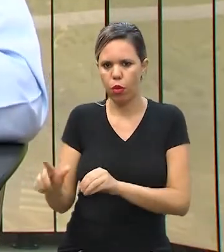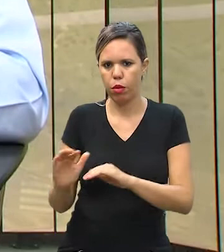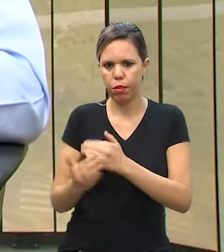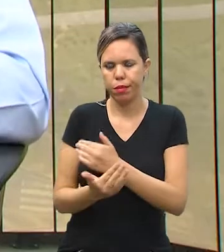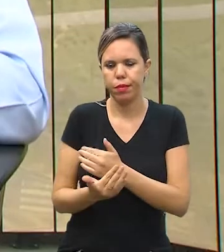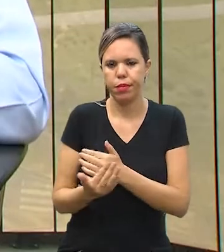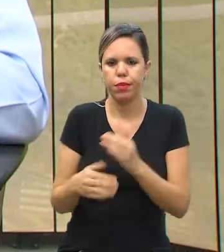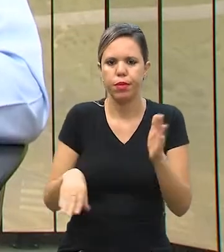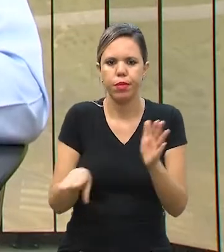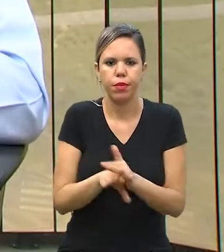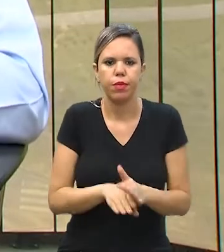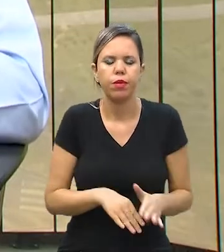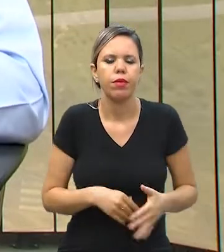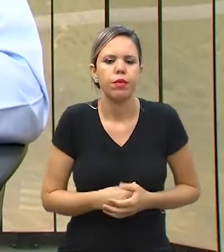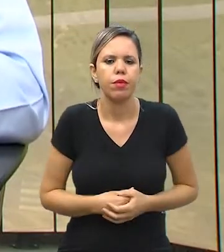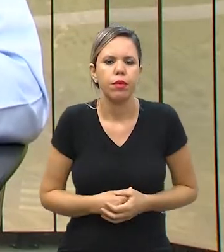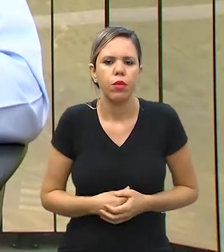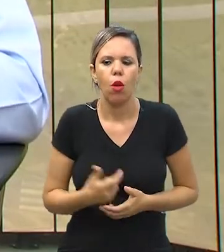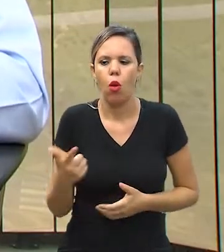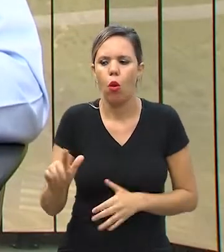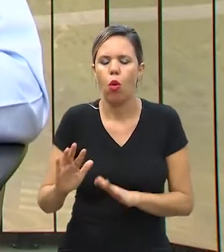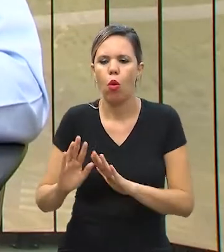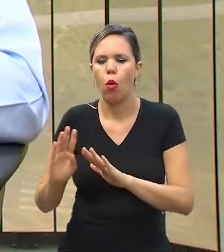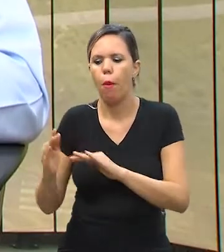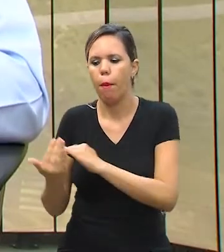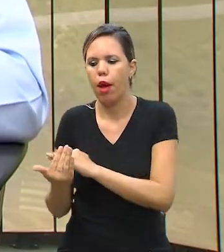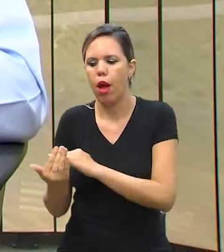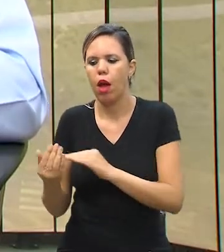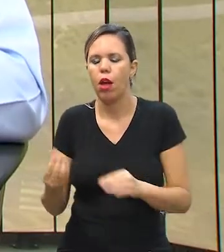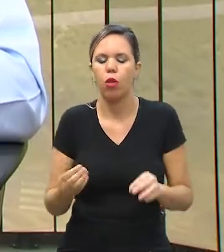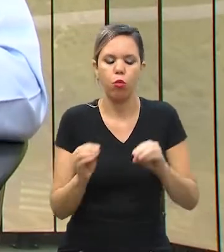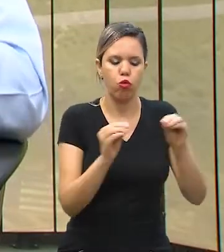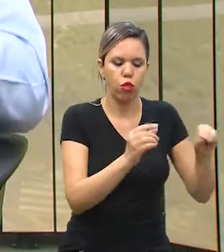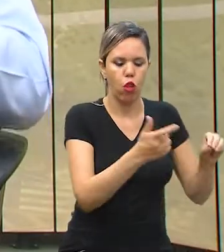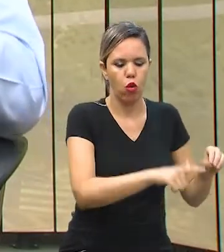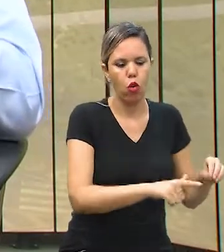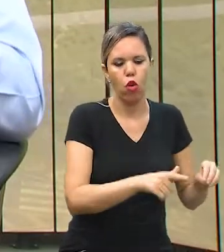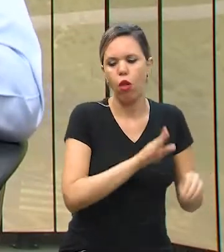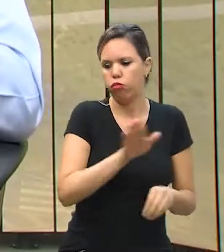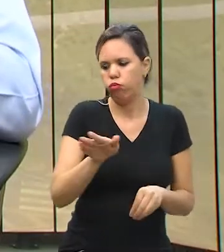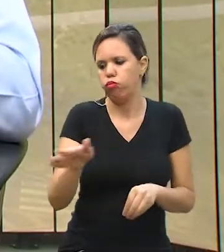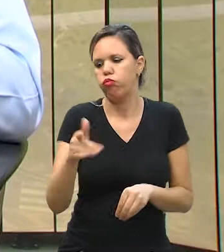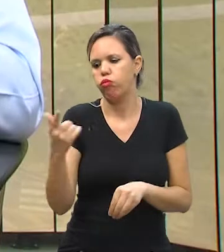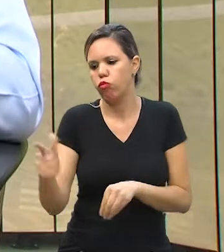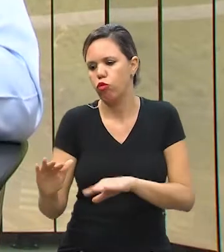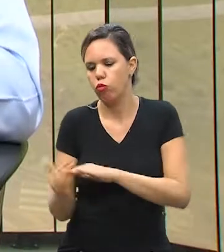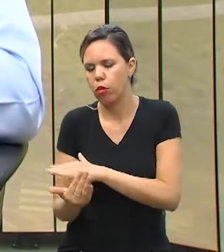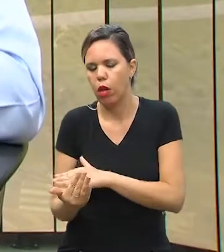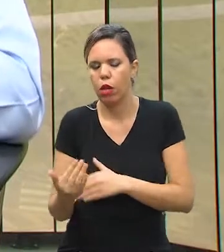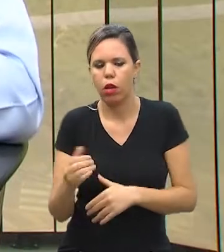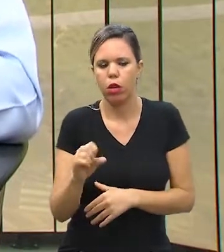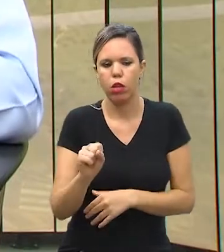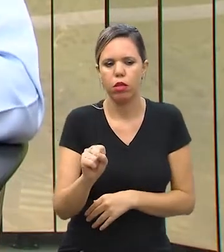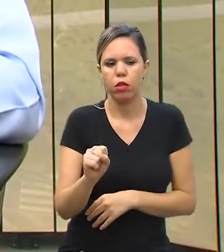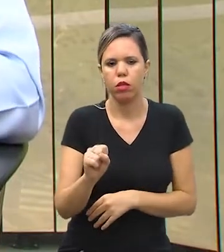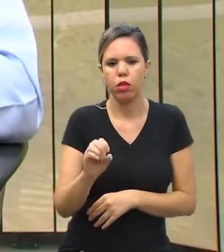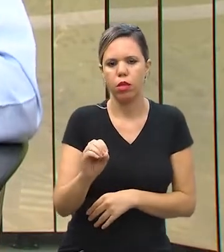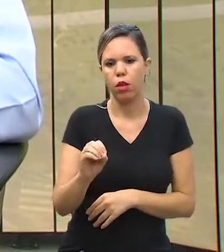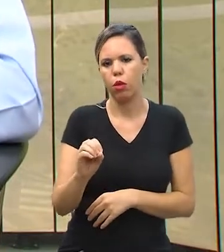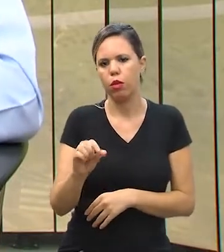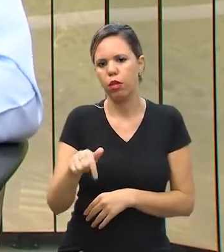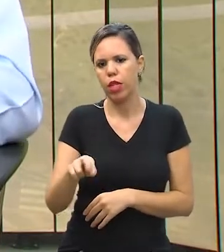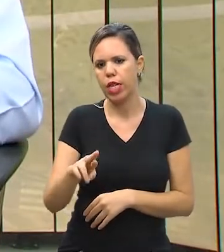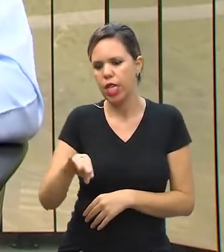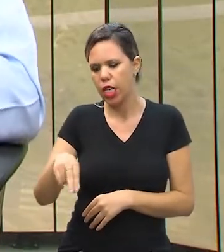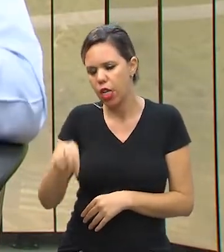Estoril, eu vivia mais no São Pedro do que no Estoril, entendeu? E quando eu mudei para lá, pro São Quirino, eu também vivia nessa